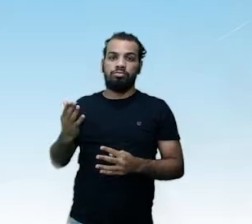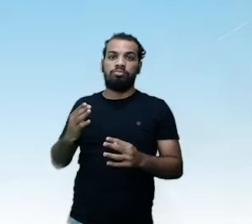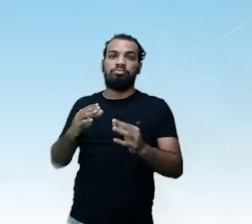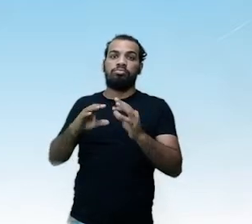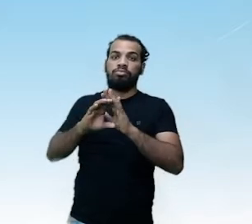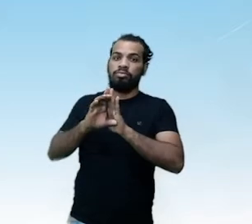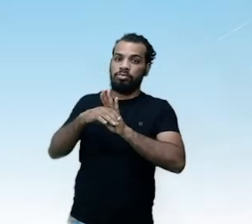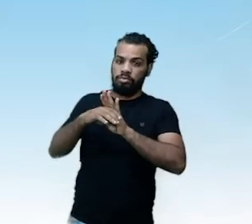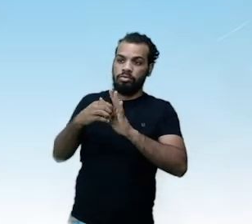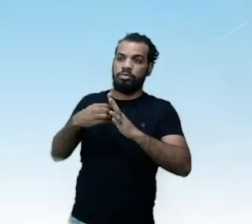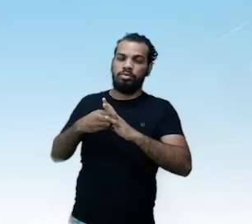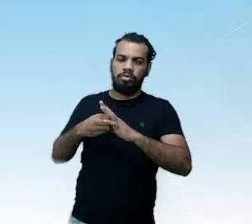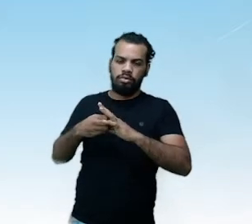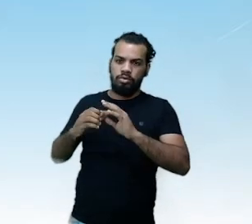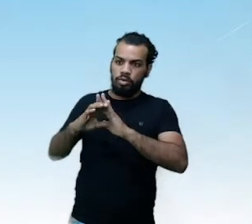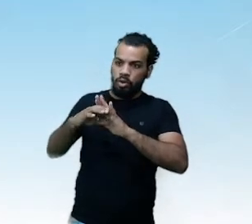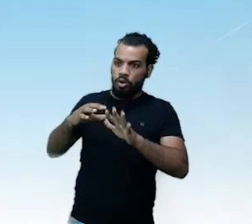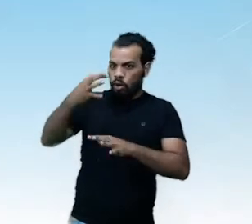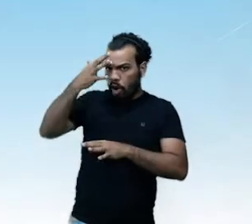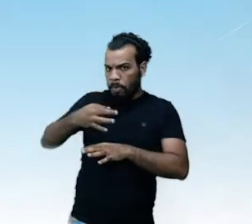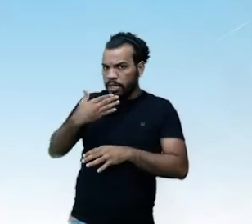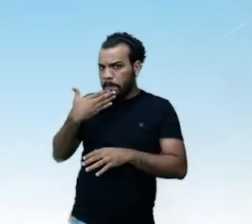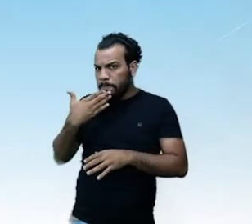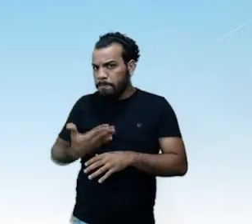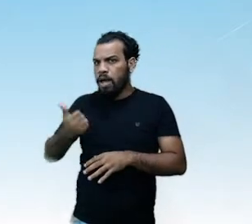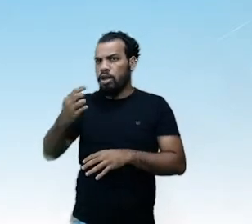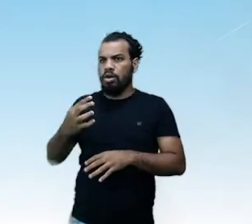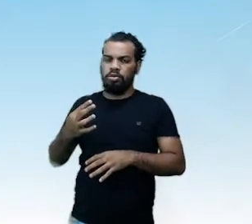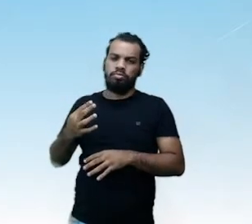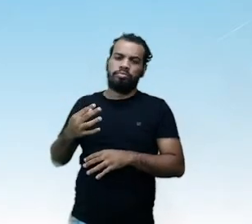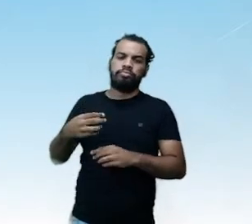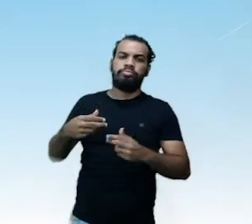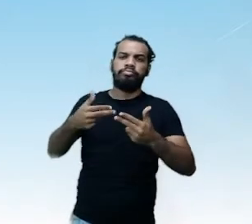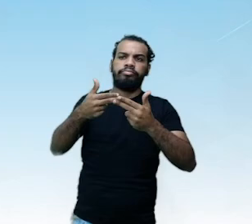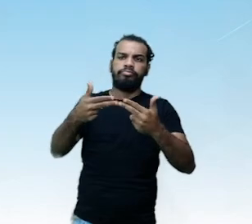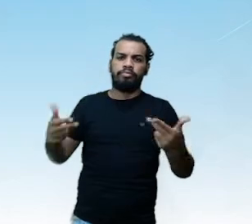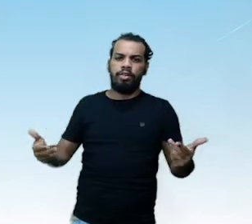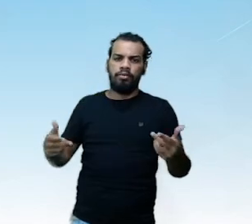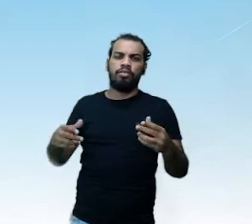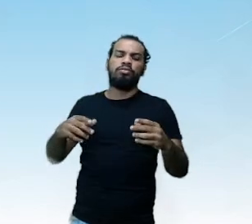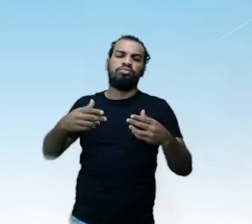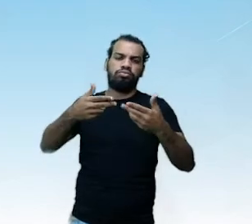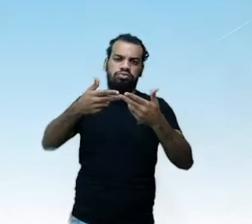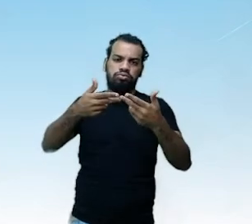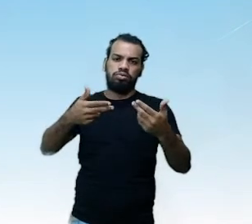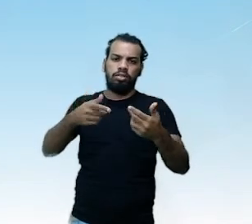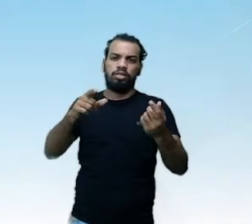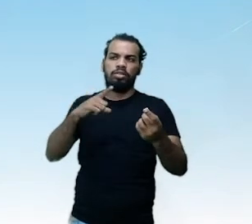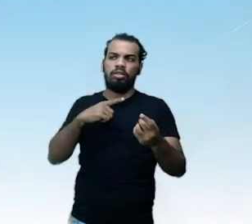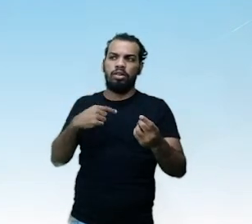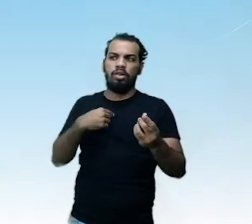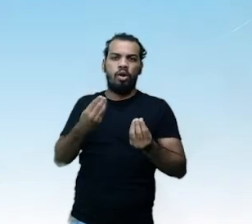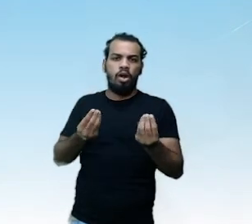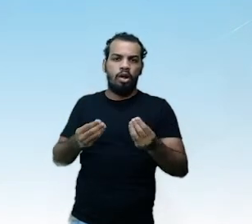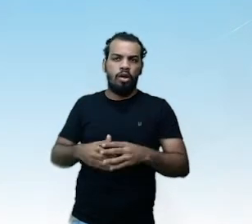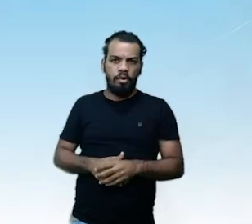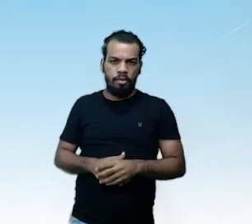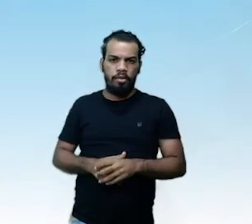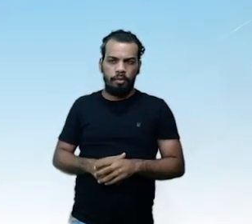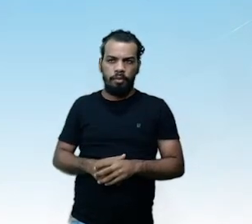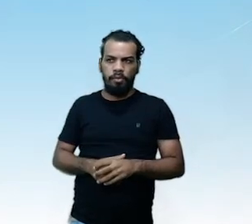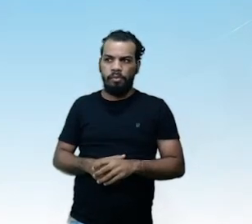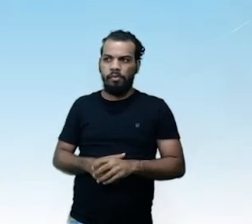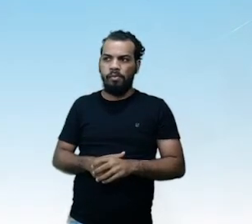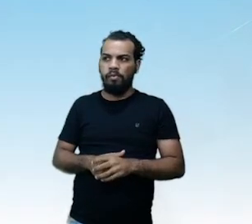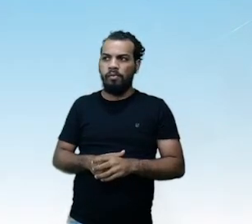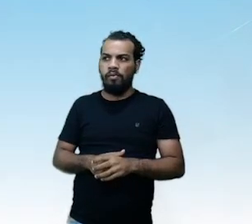possível compreender muito melhor o funcionamento de diversos dispositivos que nos cercam. Hoje eu falei aí